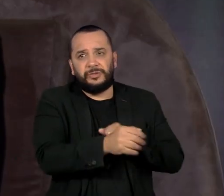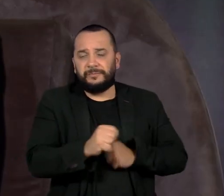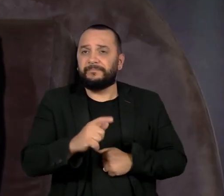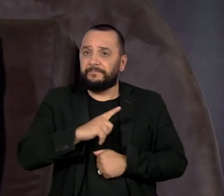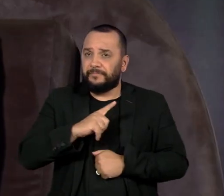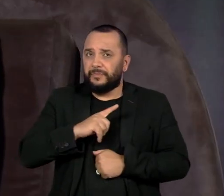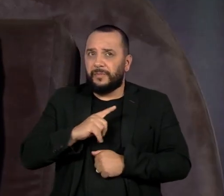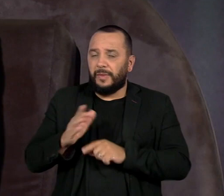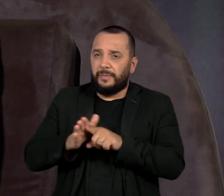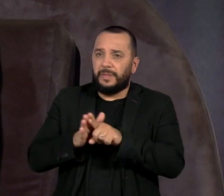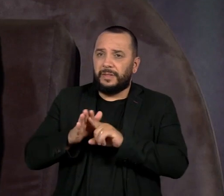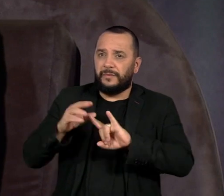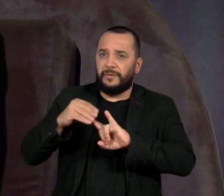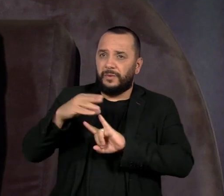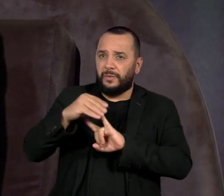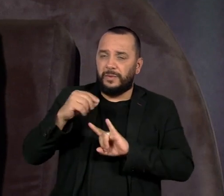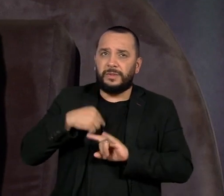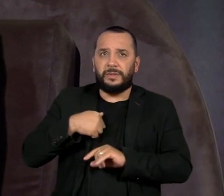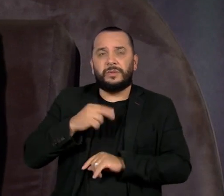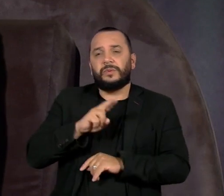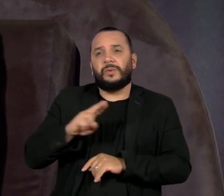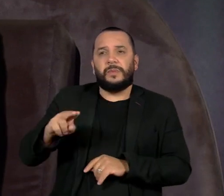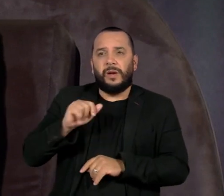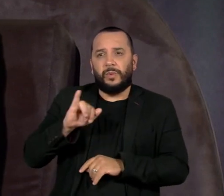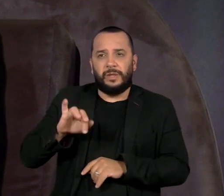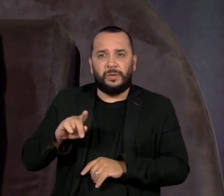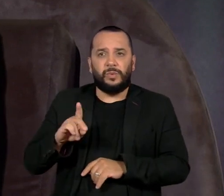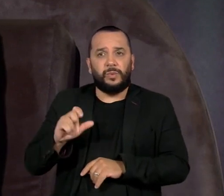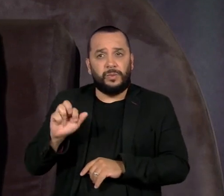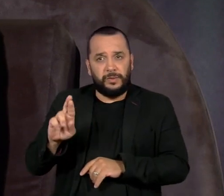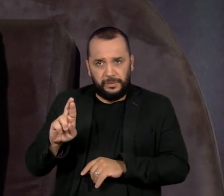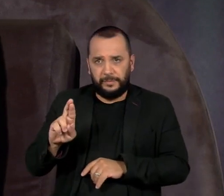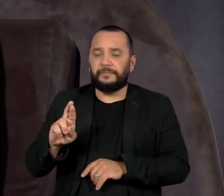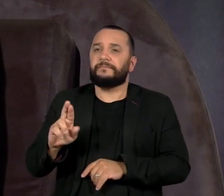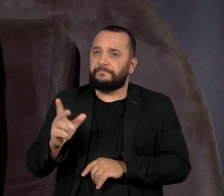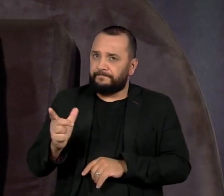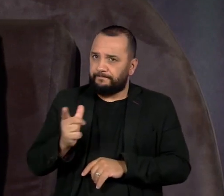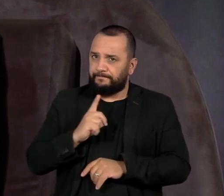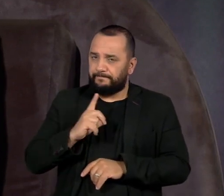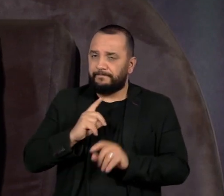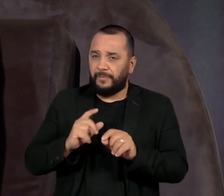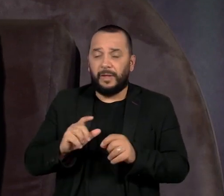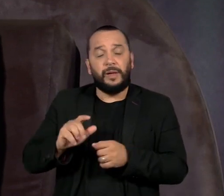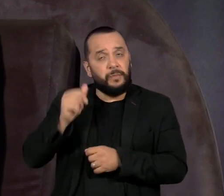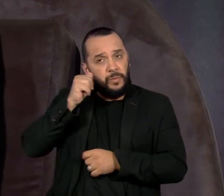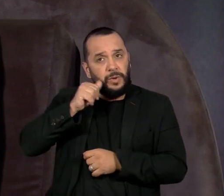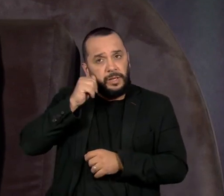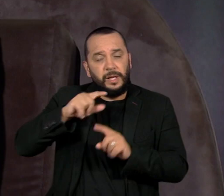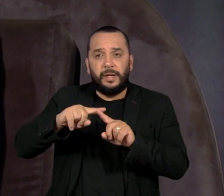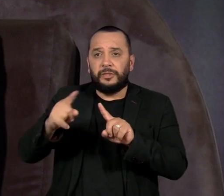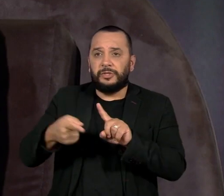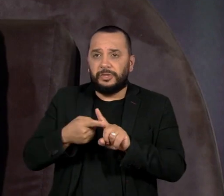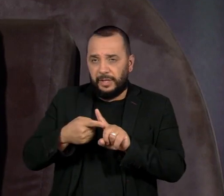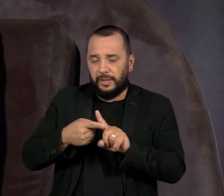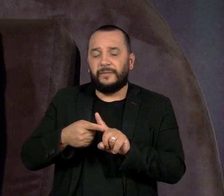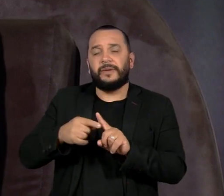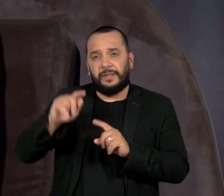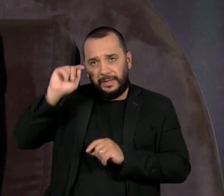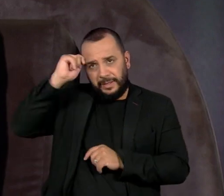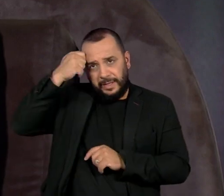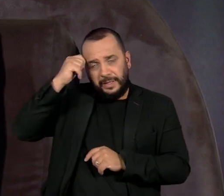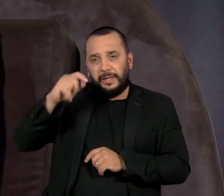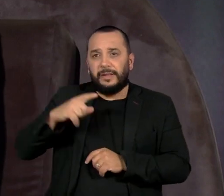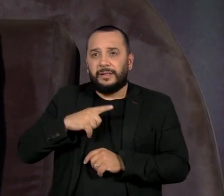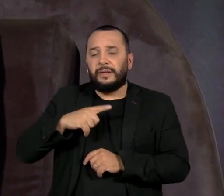que é da Fiocruz, que se chama Acordador, que mostra que gestantes negras no parto recebem menos